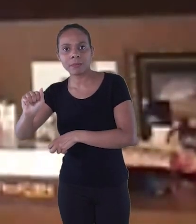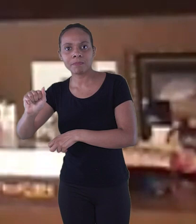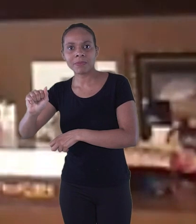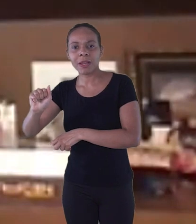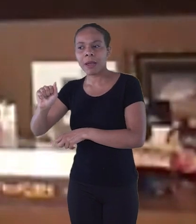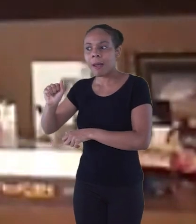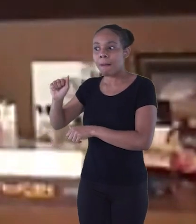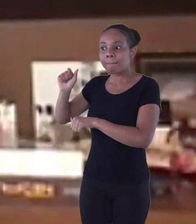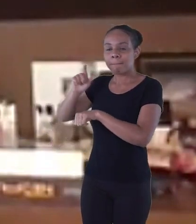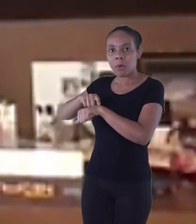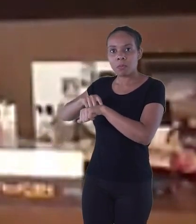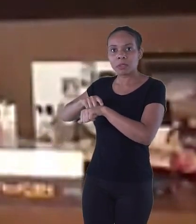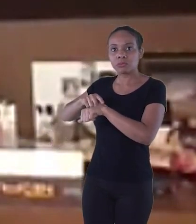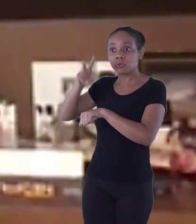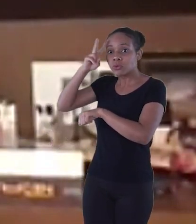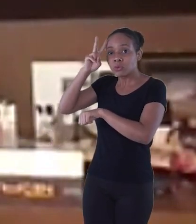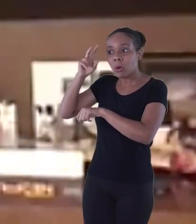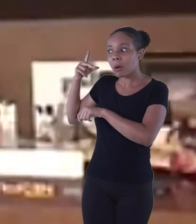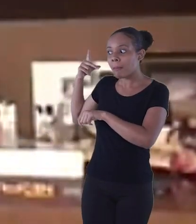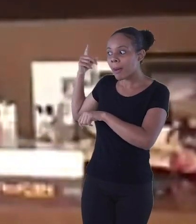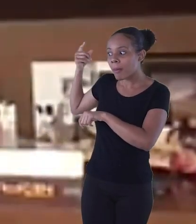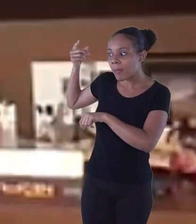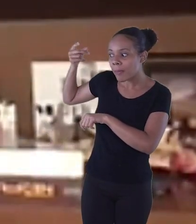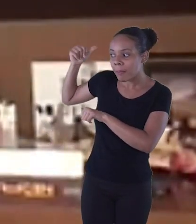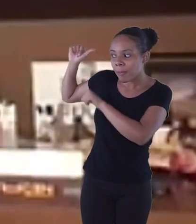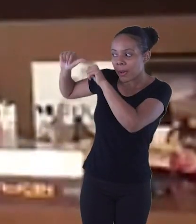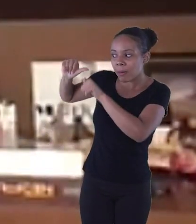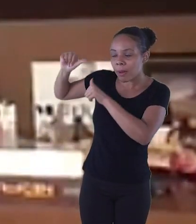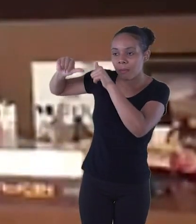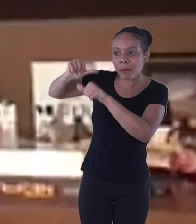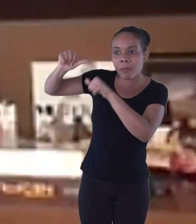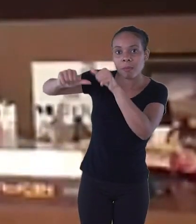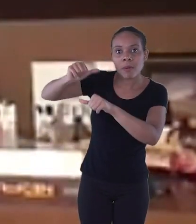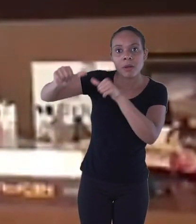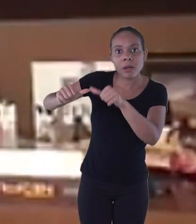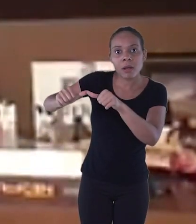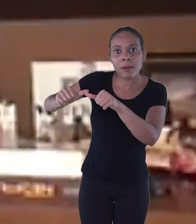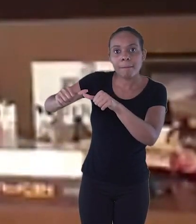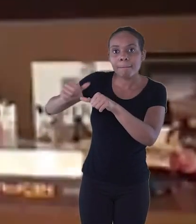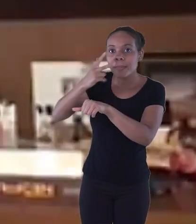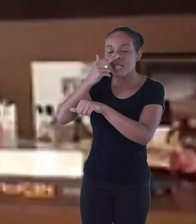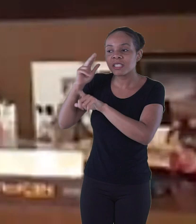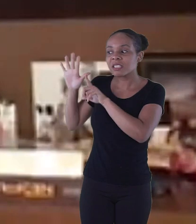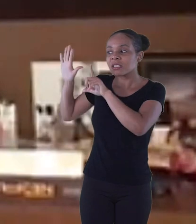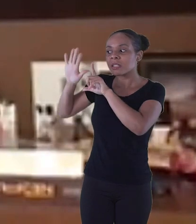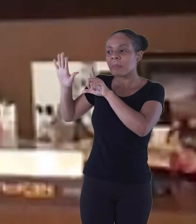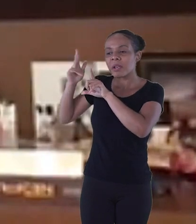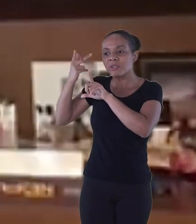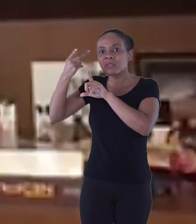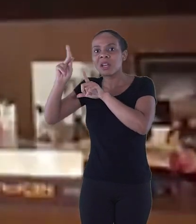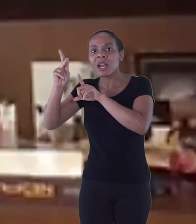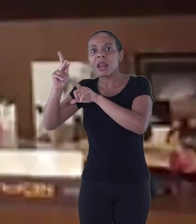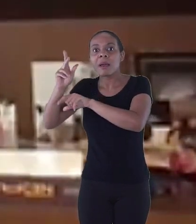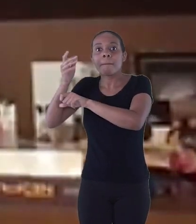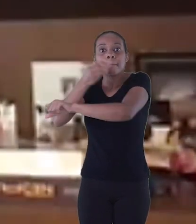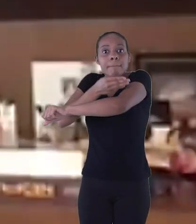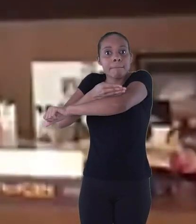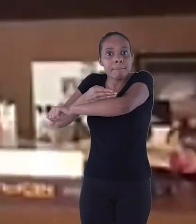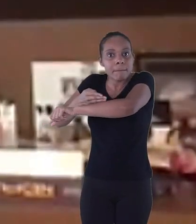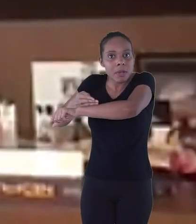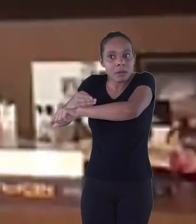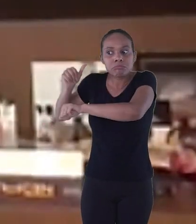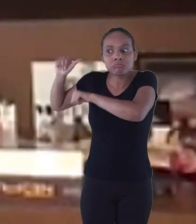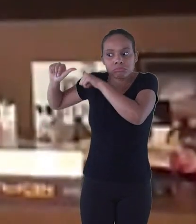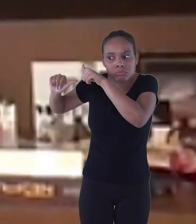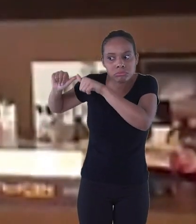branca. E isso aconteceu com inúmeros casos que nós tratamos aqui na enciclopédia. Mas a enciclopédia também partiu de uma